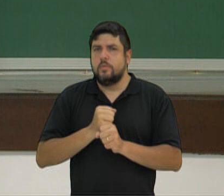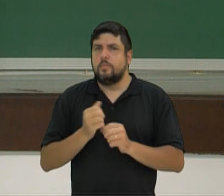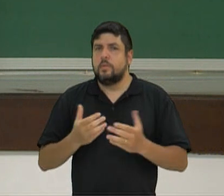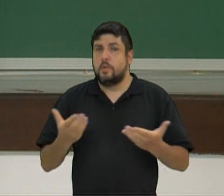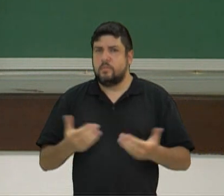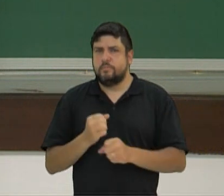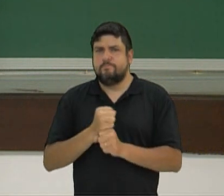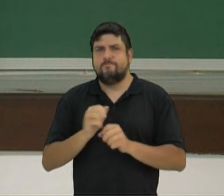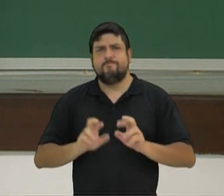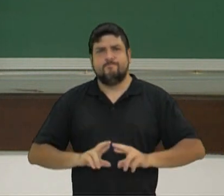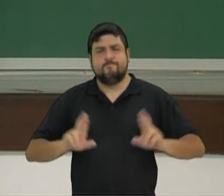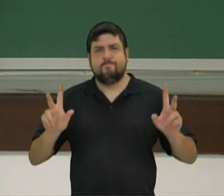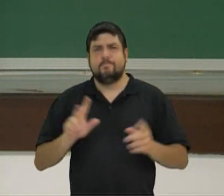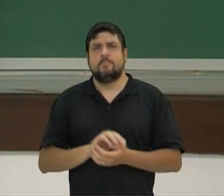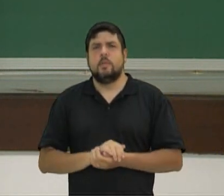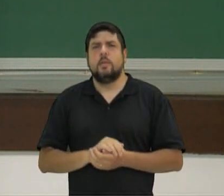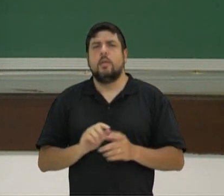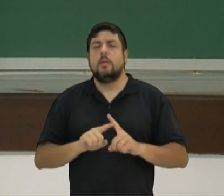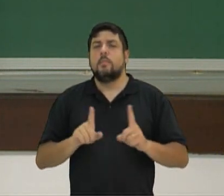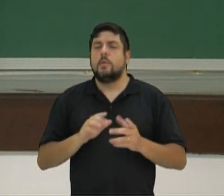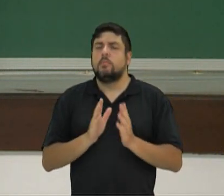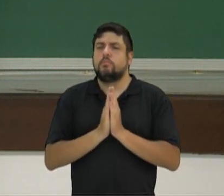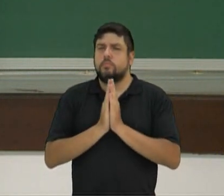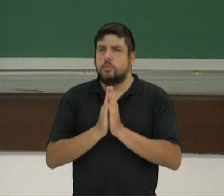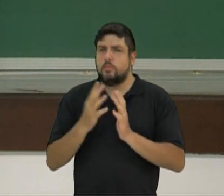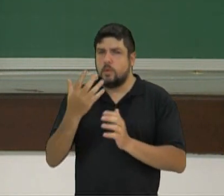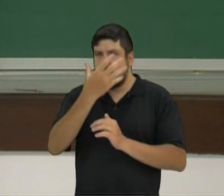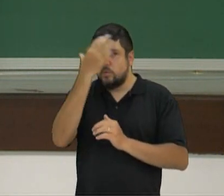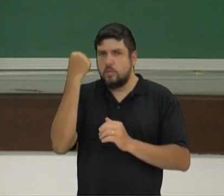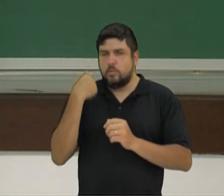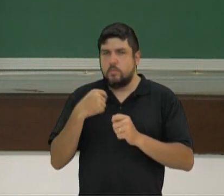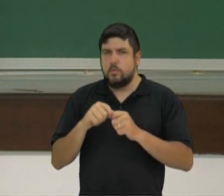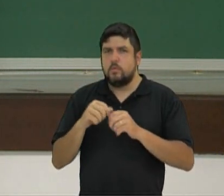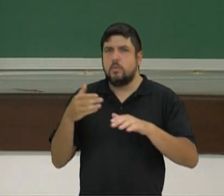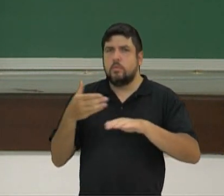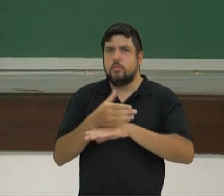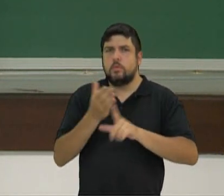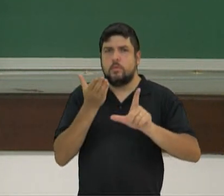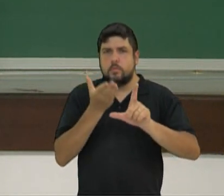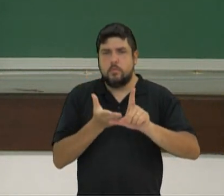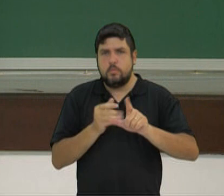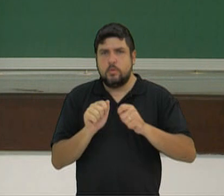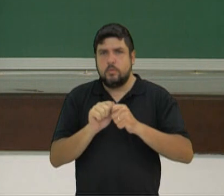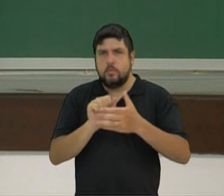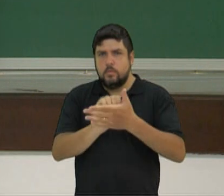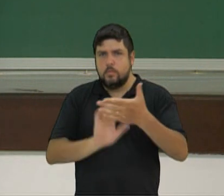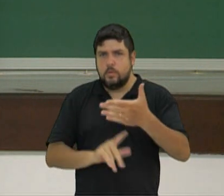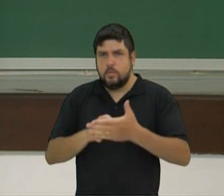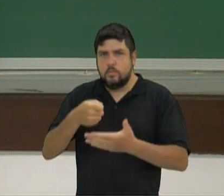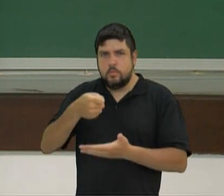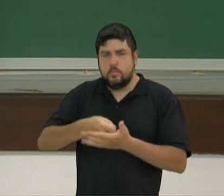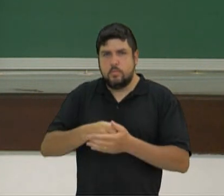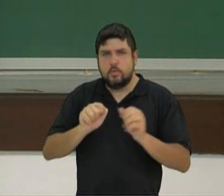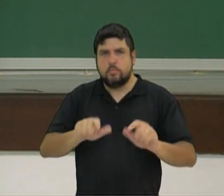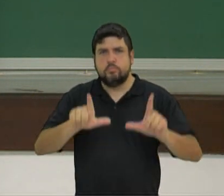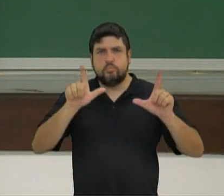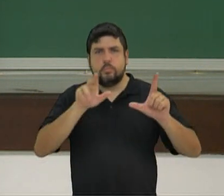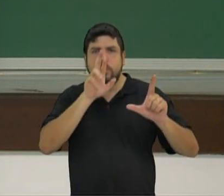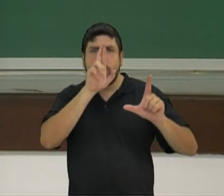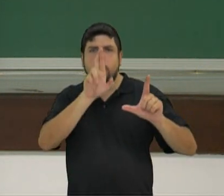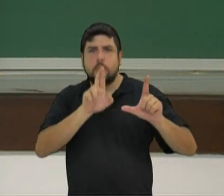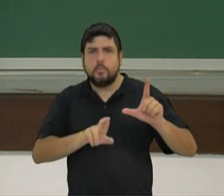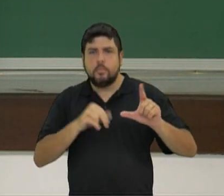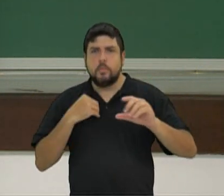atípico, mas não esqueça de fazer lá no link número 1, a atividade obrigatória, para que